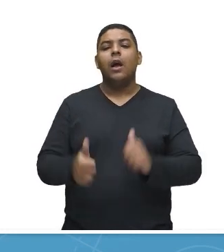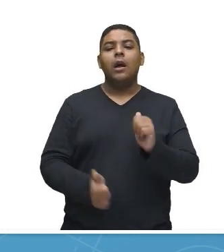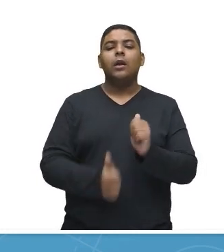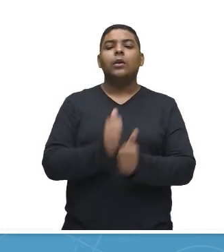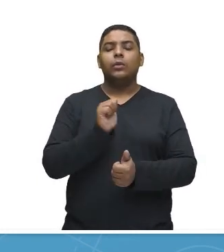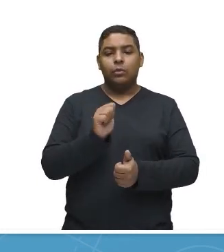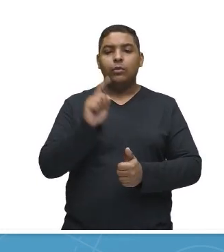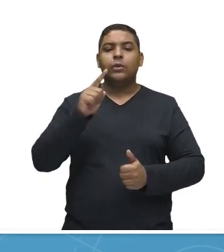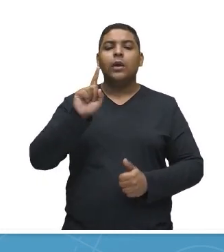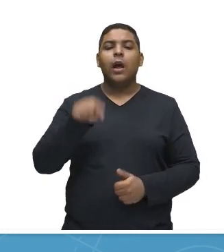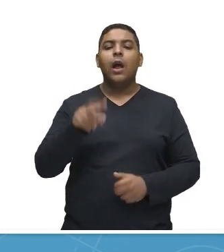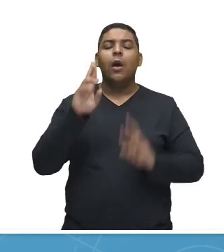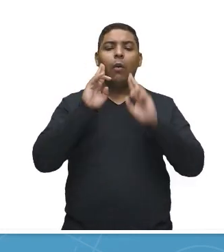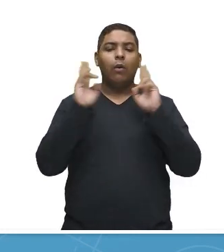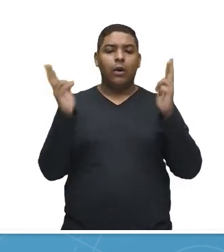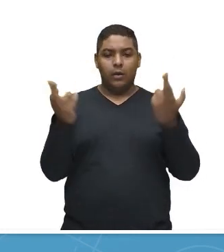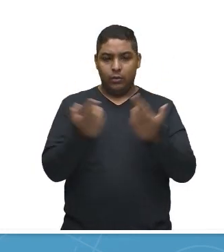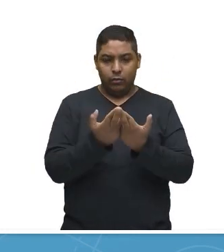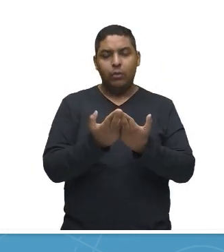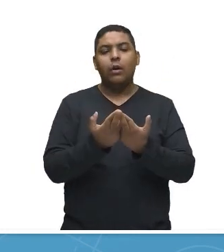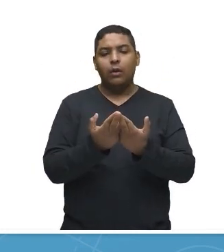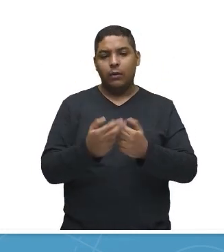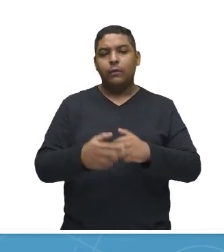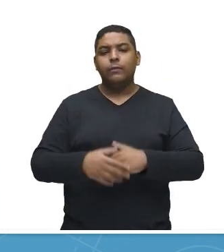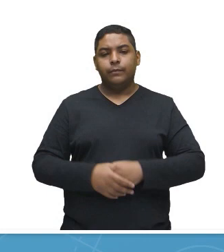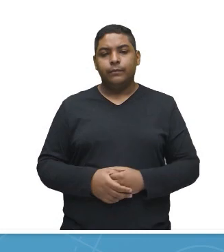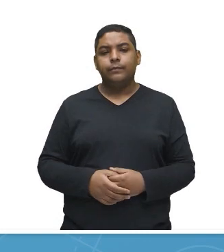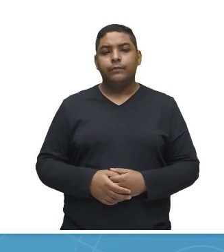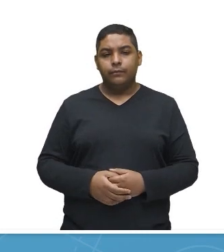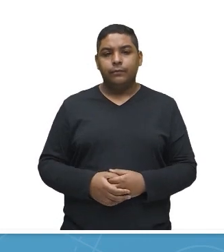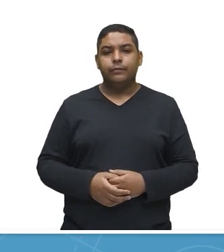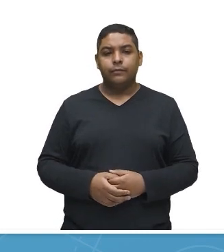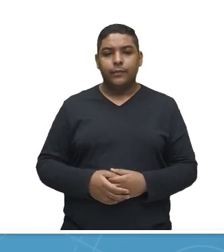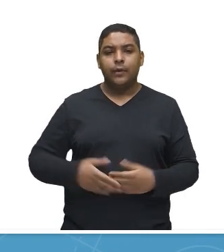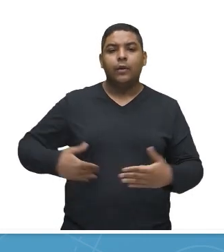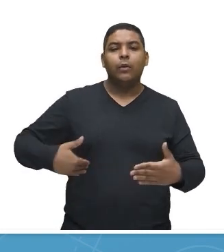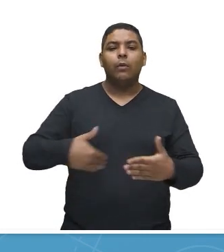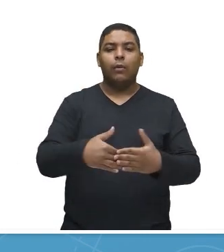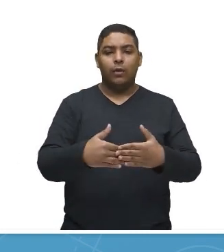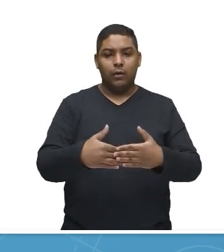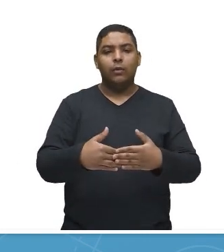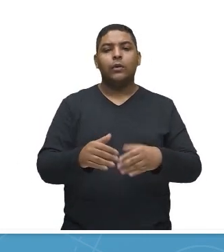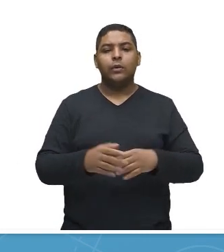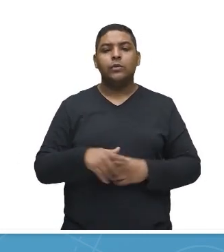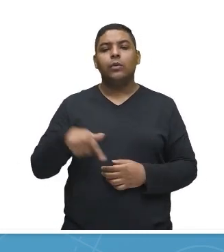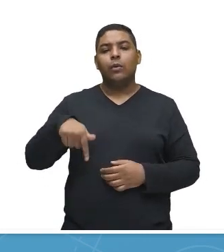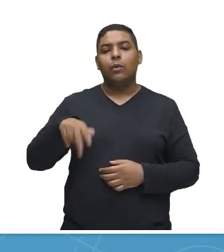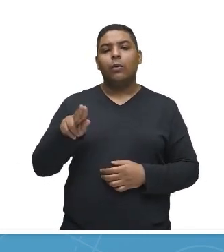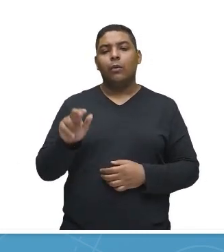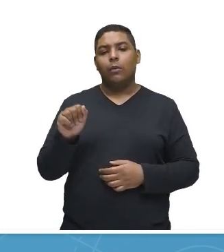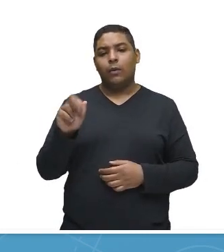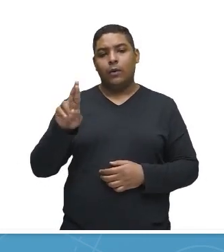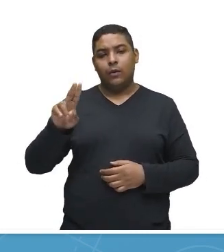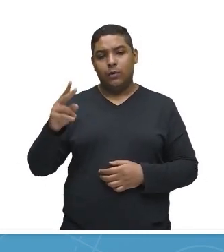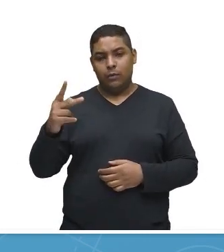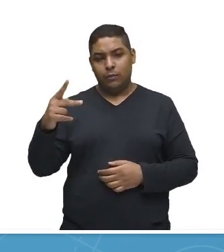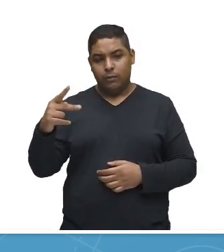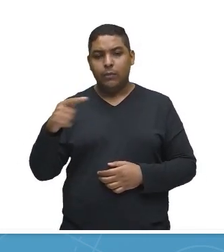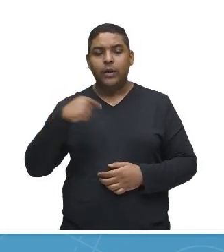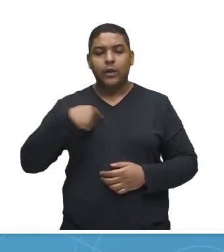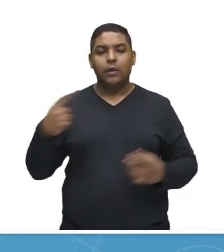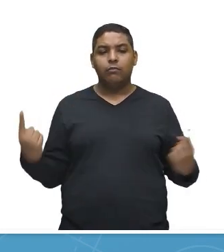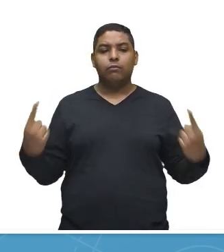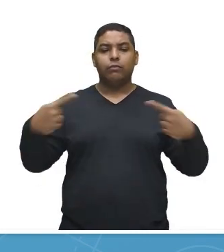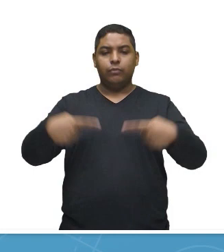como um ritual. Ela é praticada durante o Quarupi e possui um simbolismo